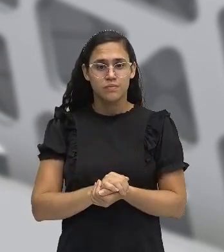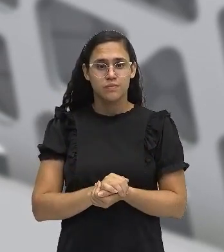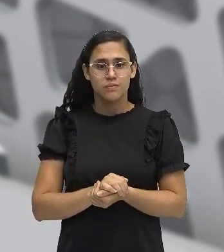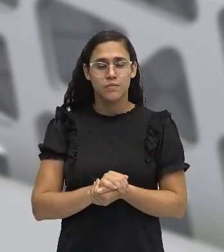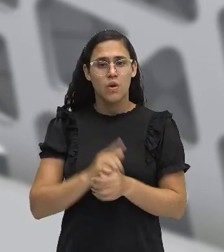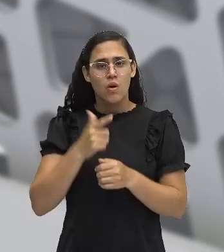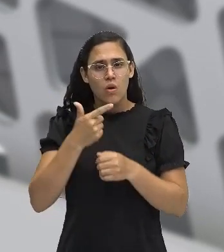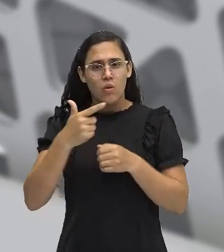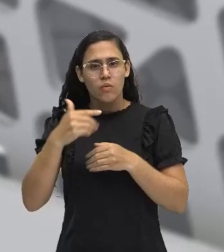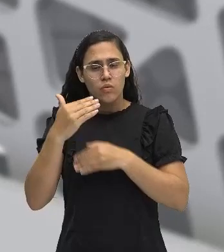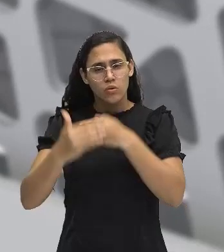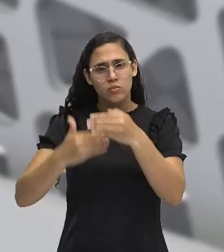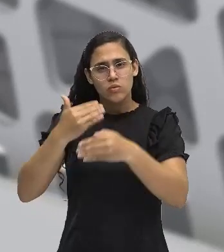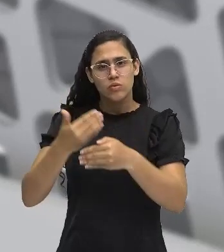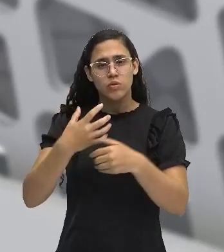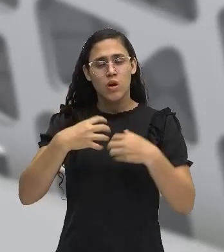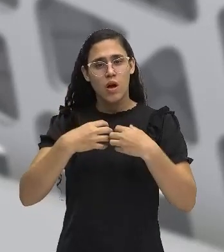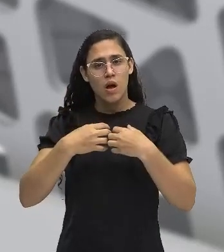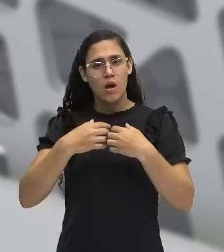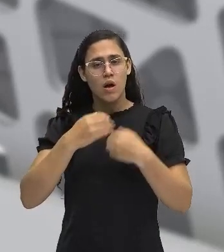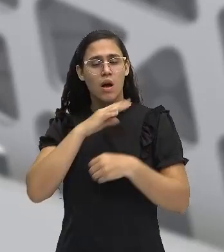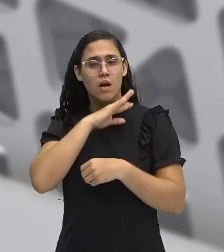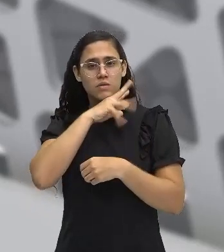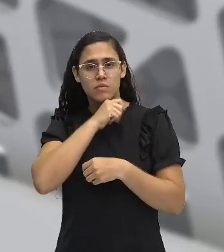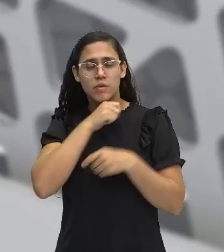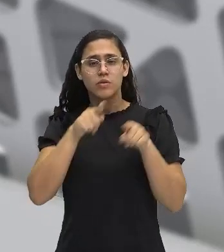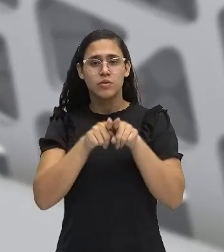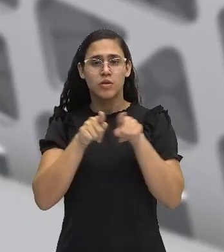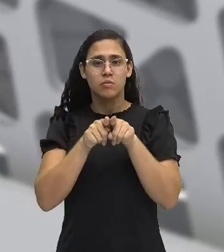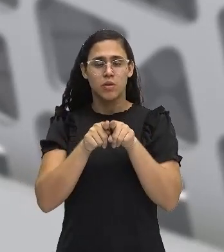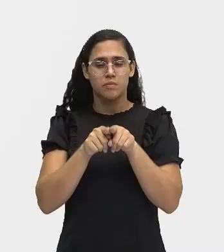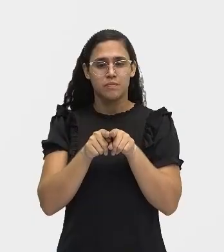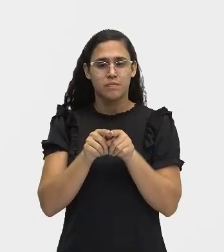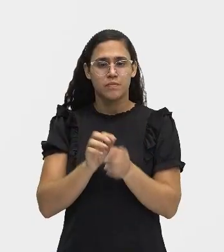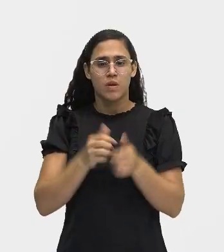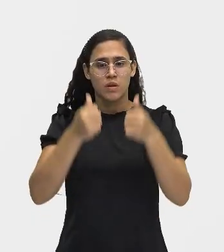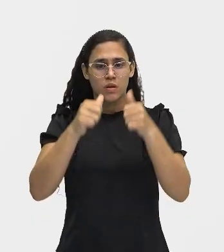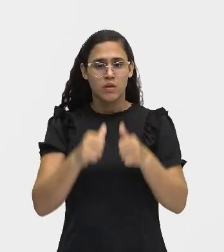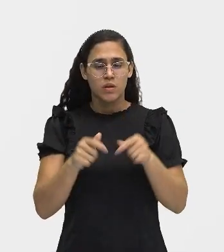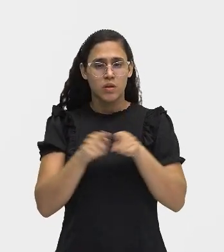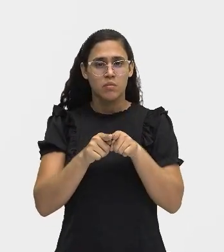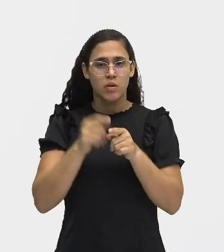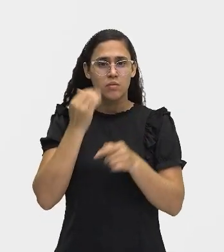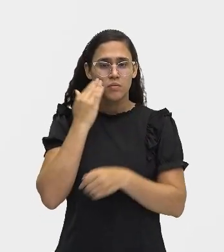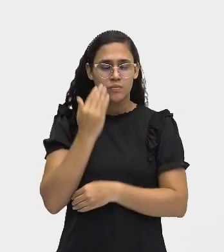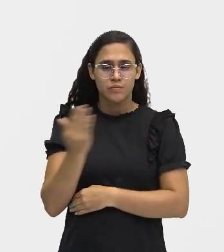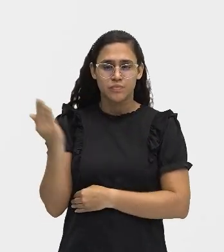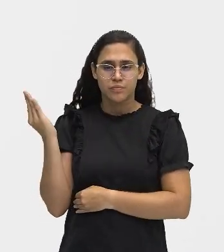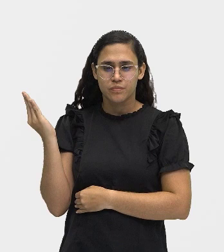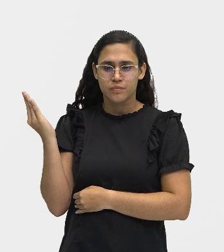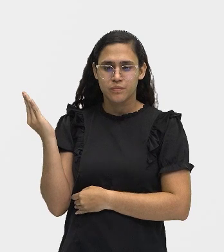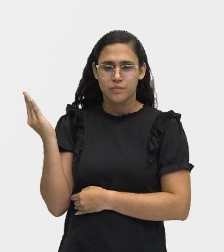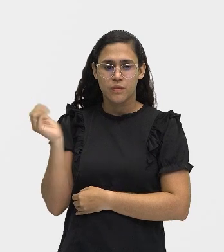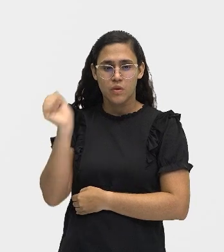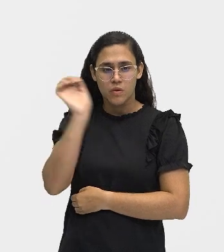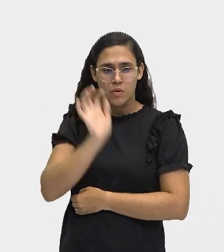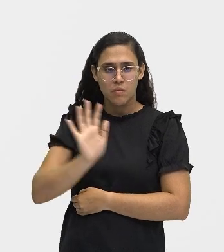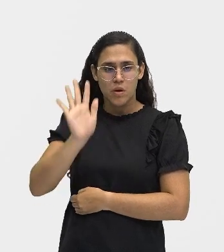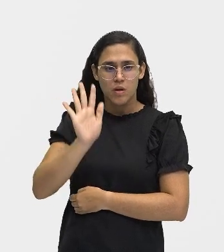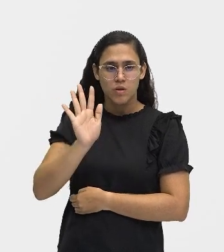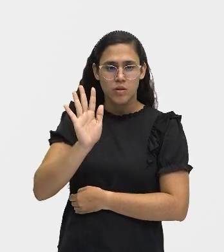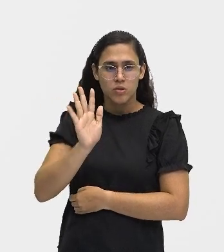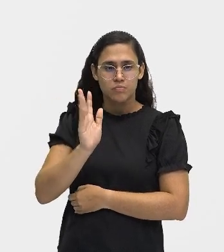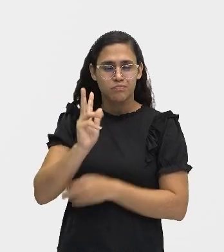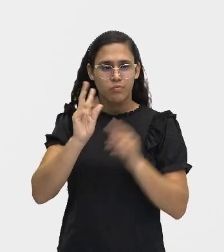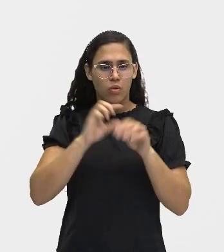isso em outros animais também, tá? Então, a gente pode observar aí na imagem, a gente tem aí o braço do ser humano, né? Então, a